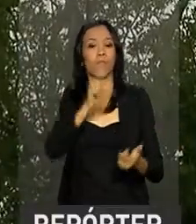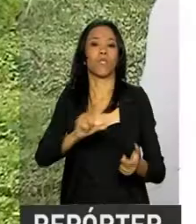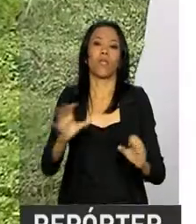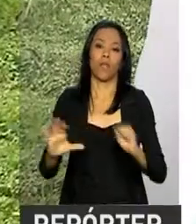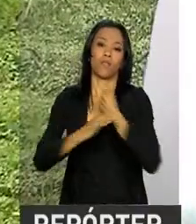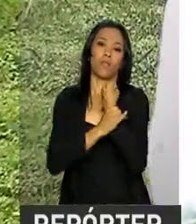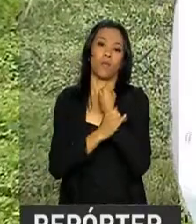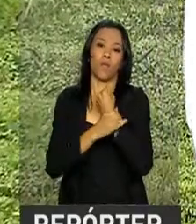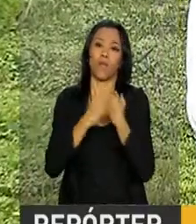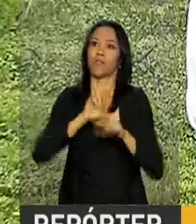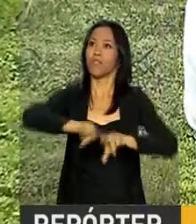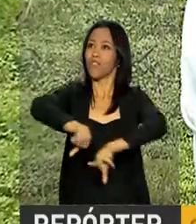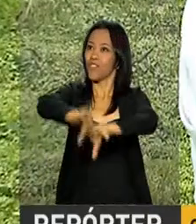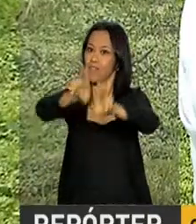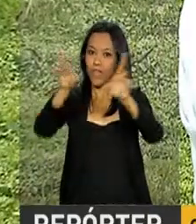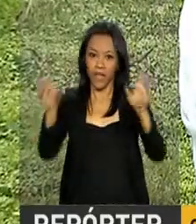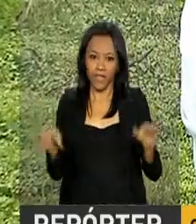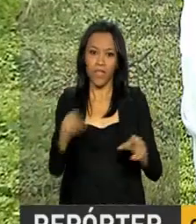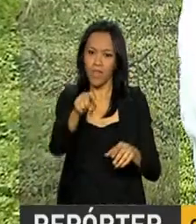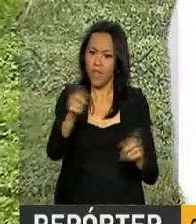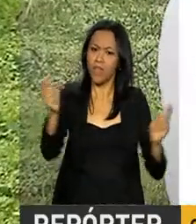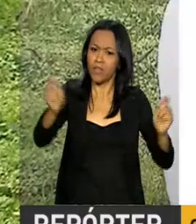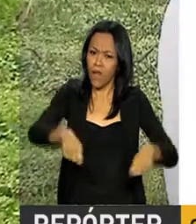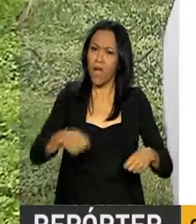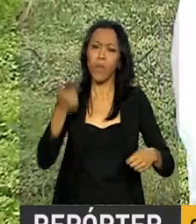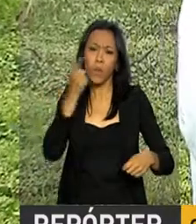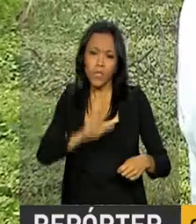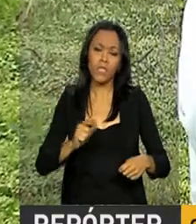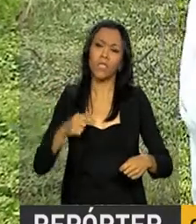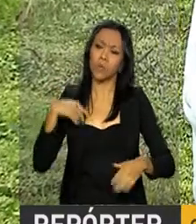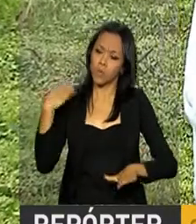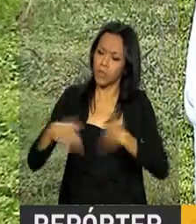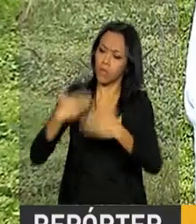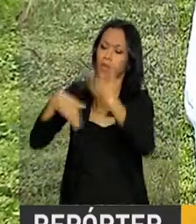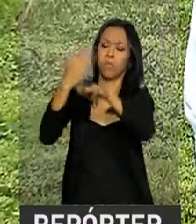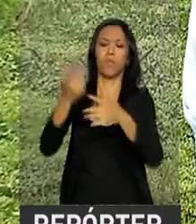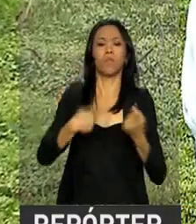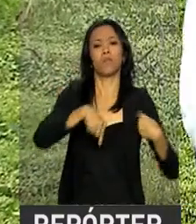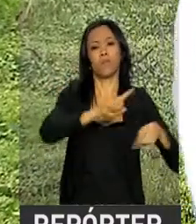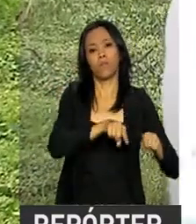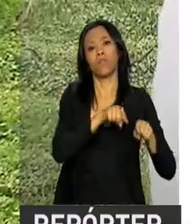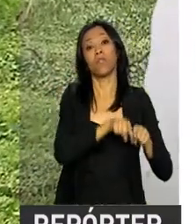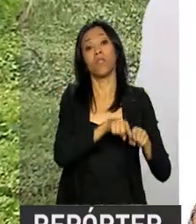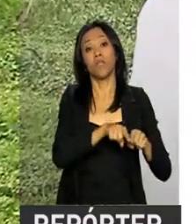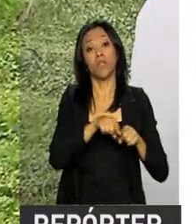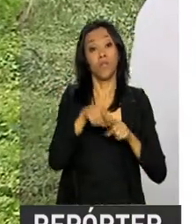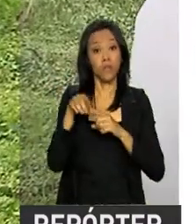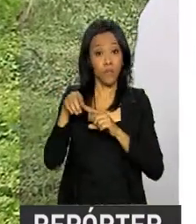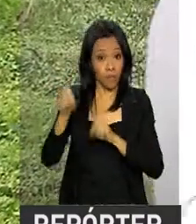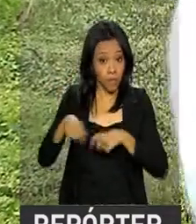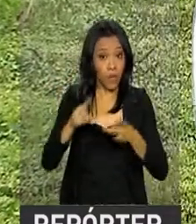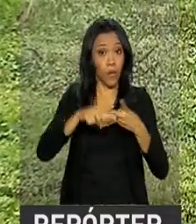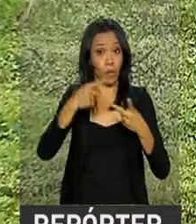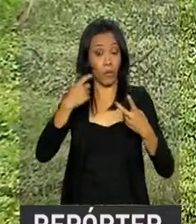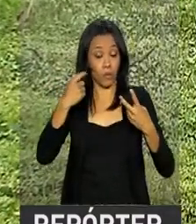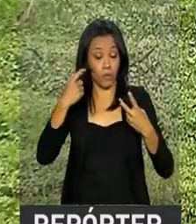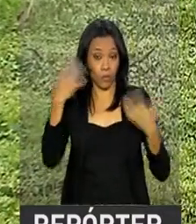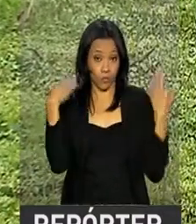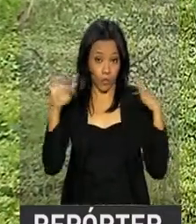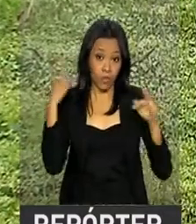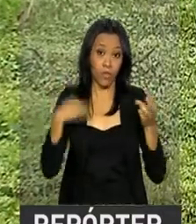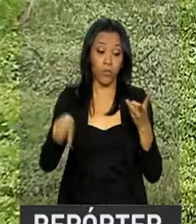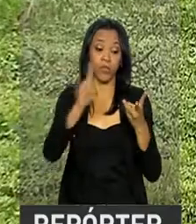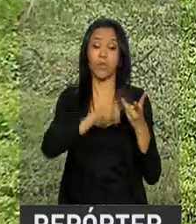e dá pra ter as duas coisas com muito equilíbrio a pecuária o turismo e